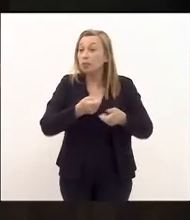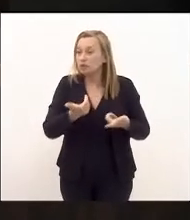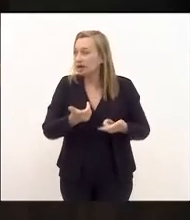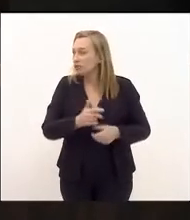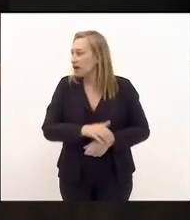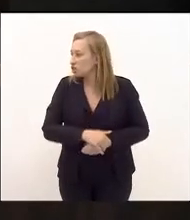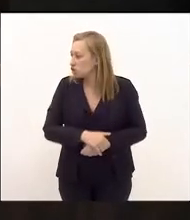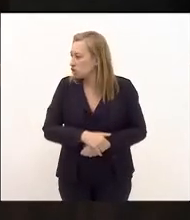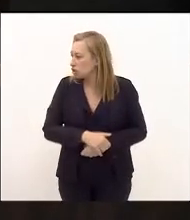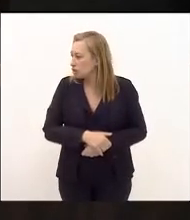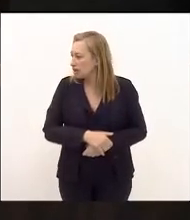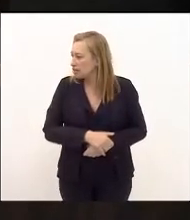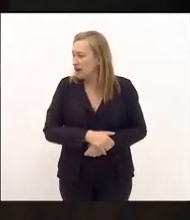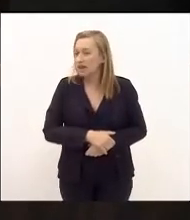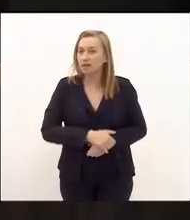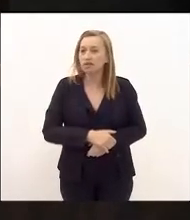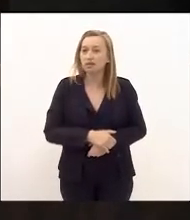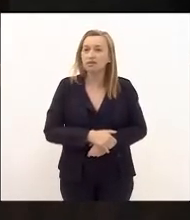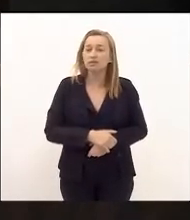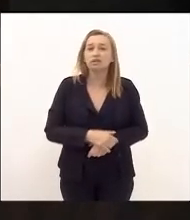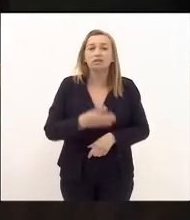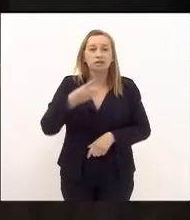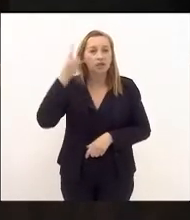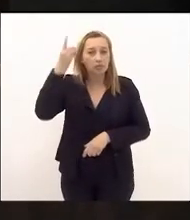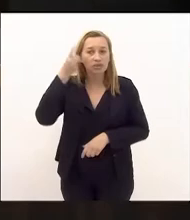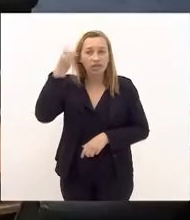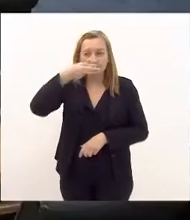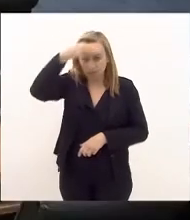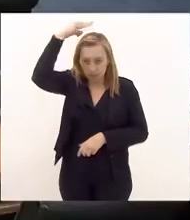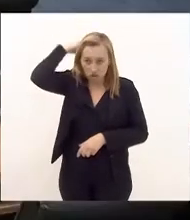Controle. Pela CCJ, deputado Márcio Pacheco.